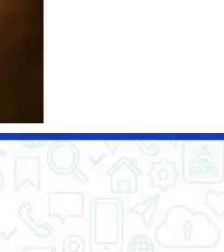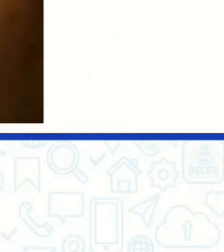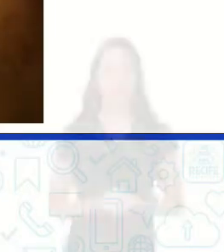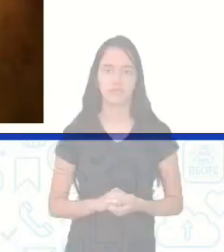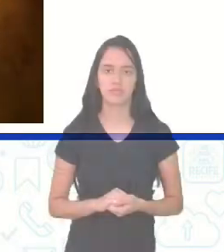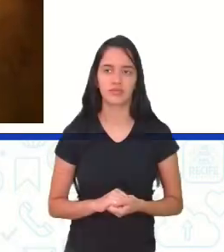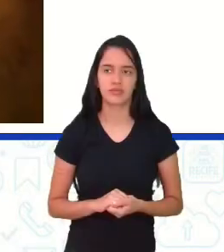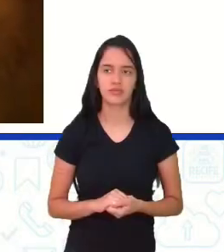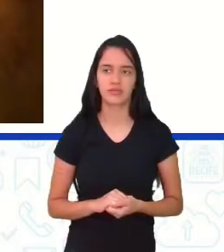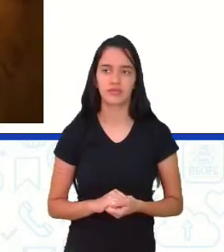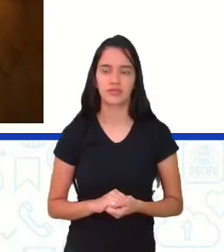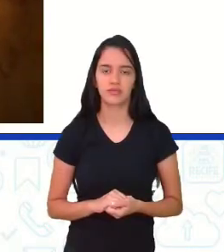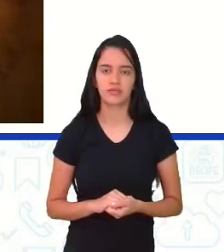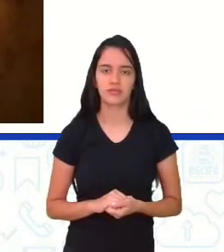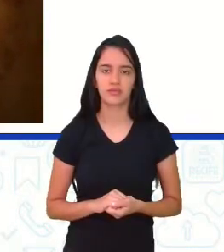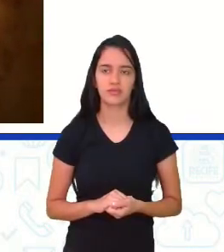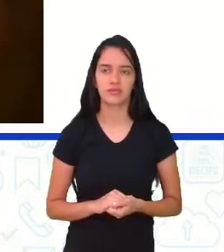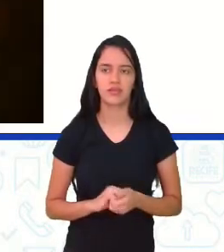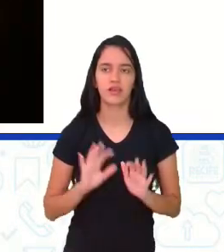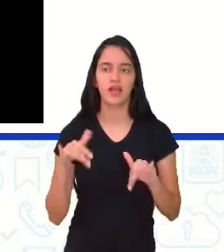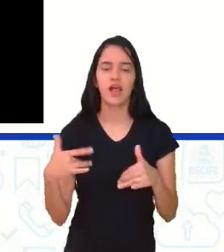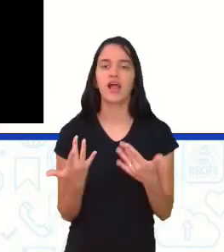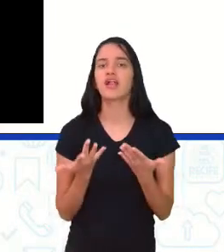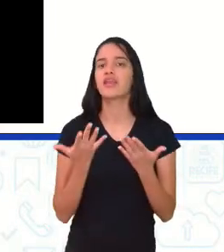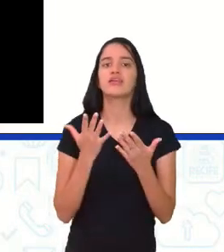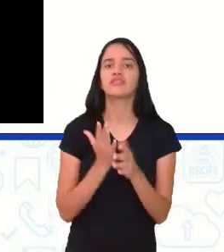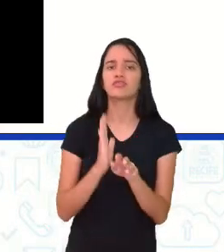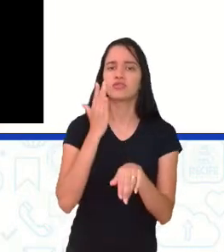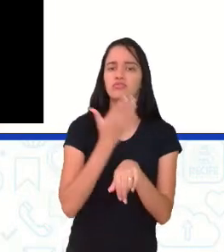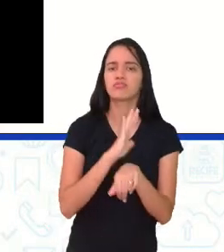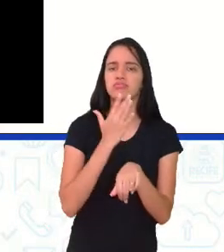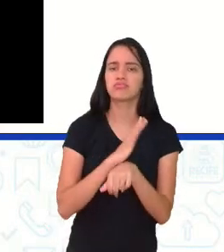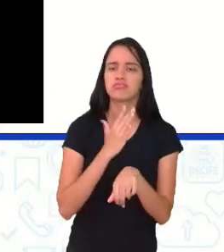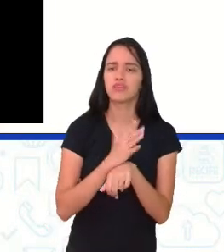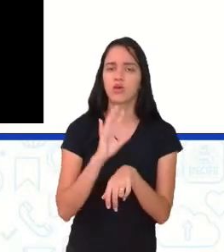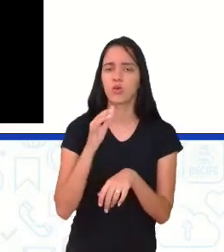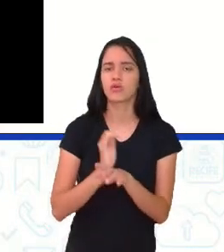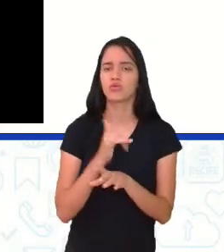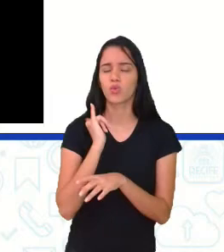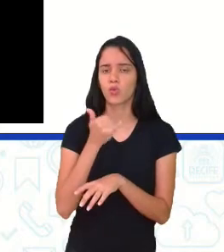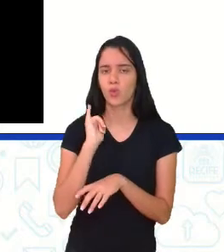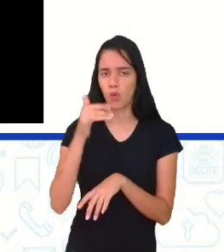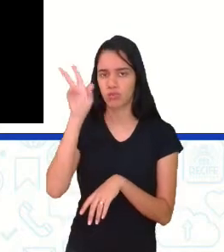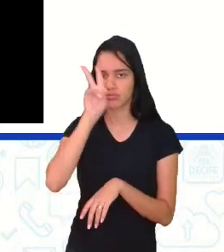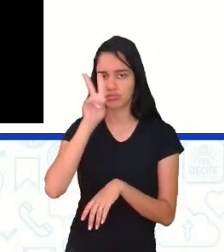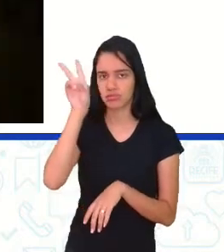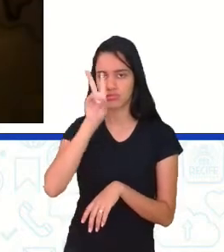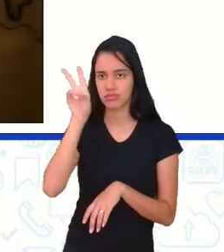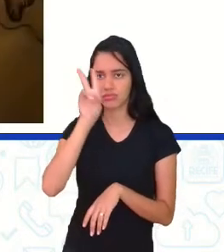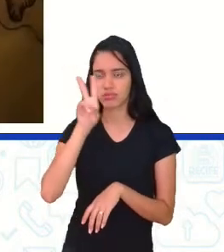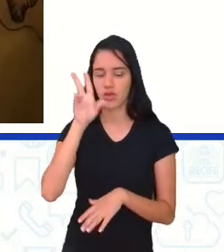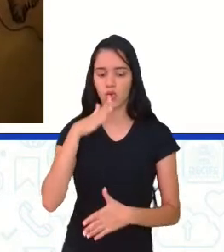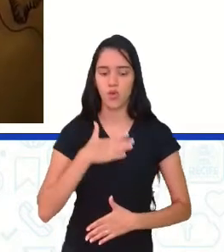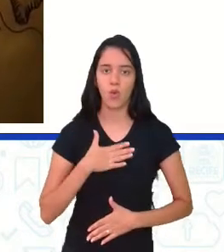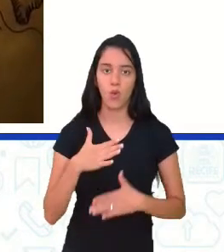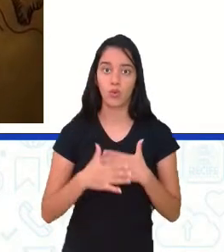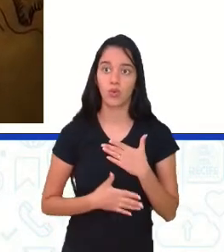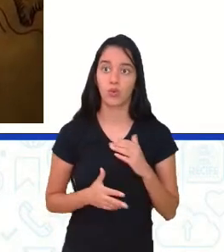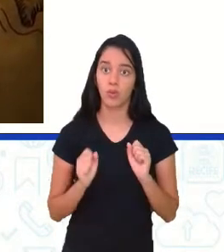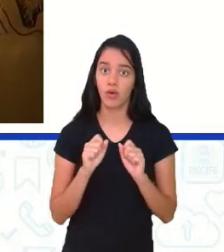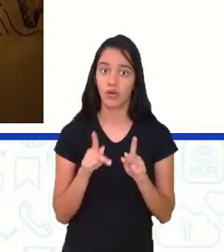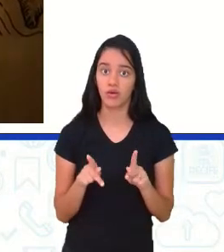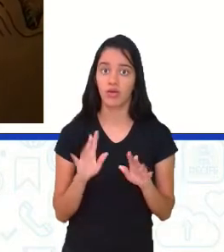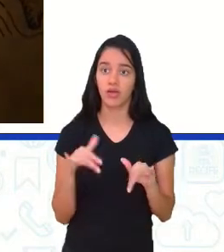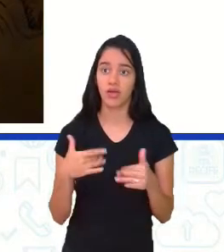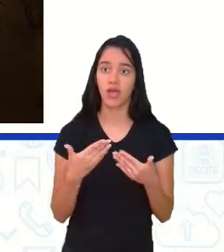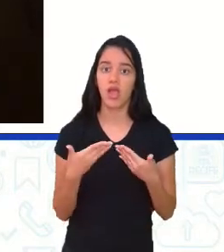Onde elas estão contracenando e contando a história com o corpo, tá? Essa é